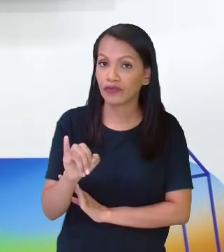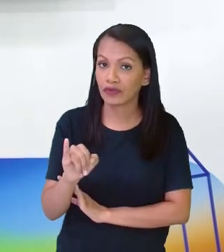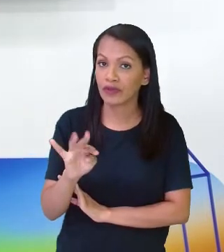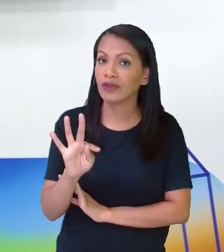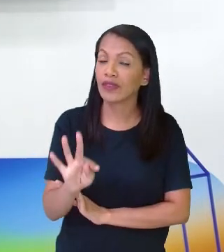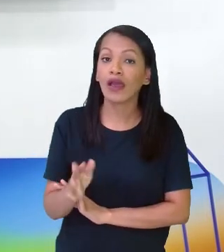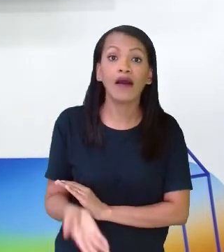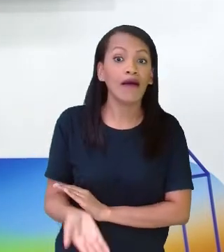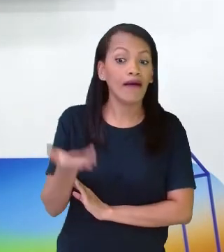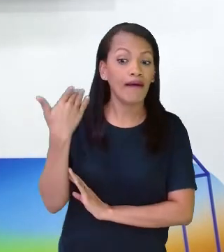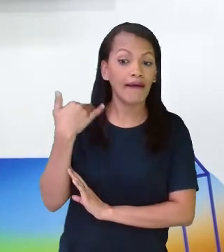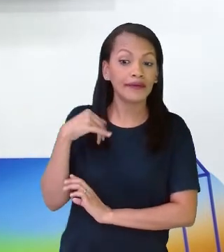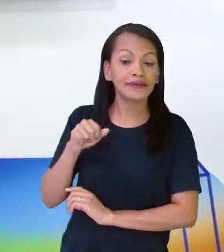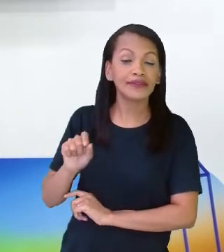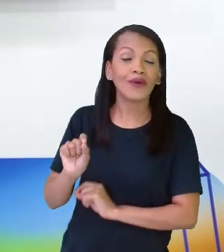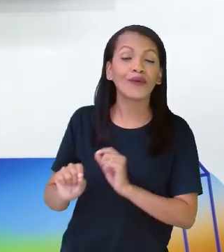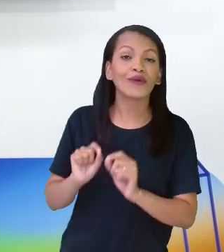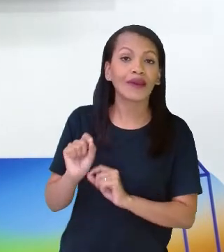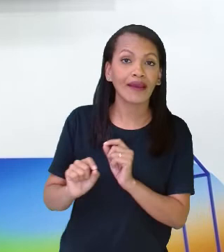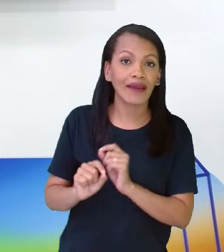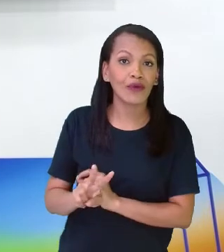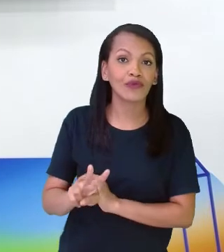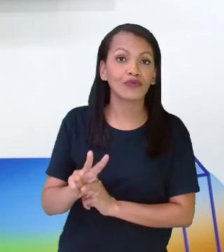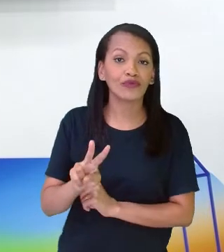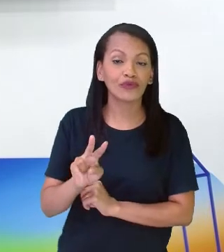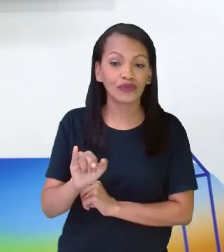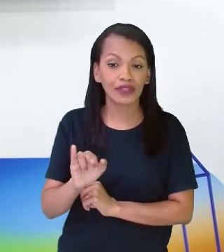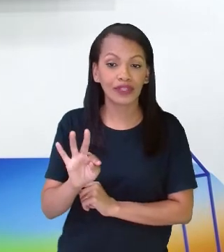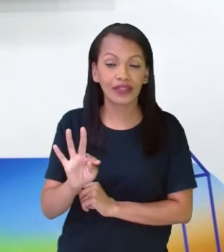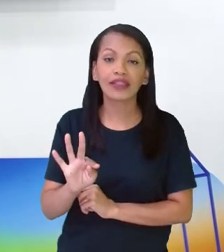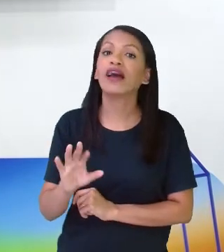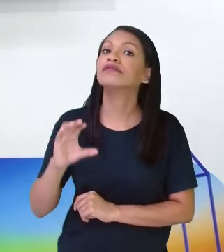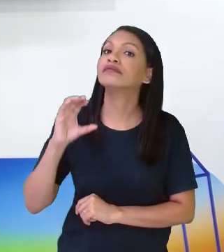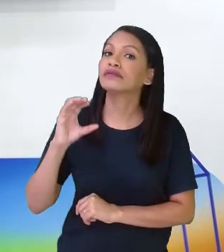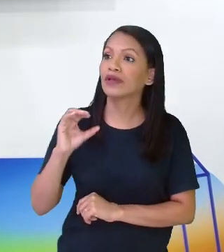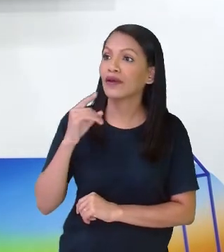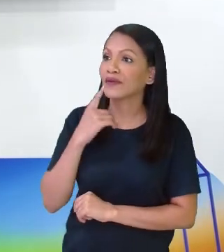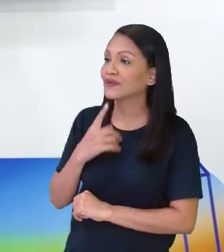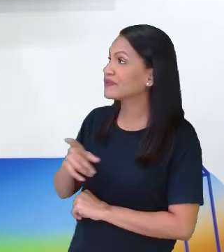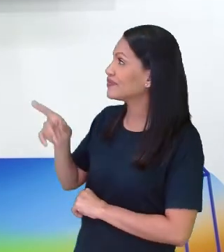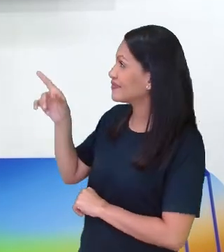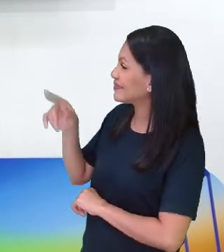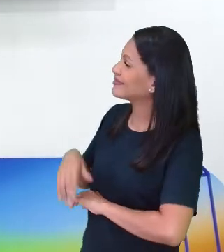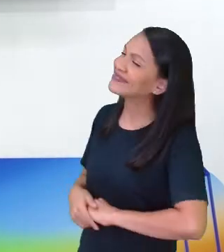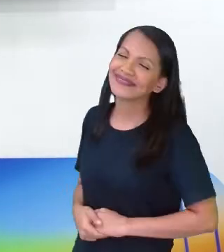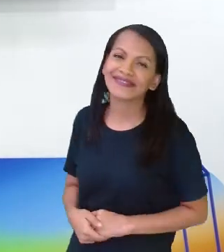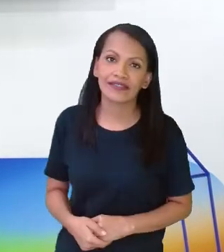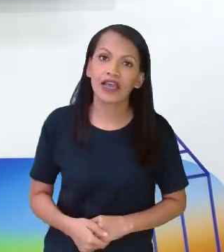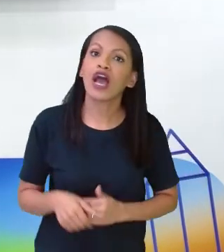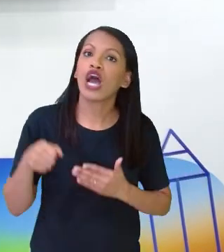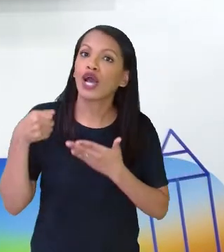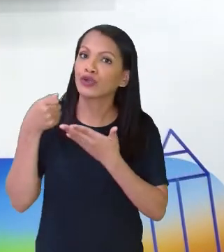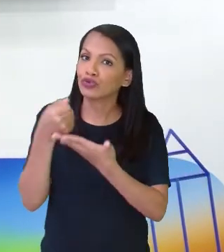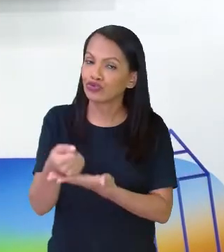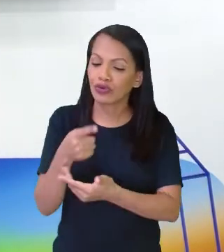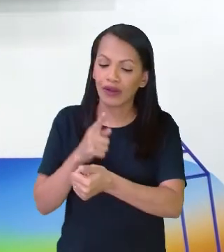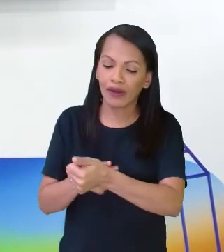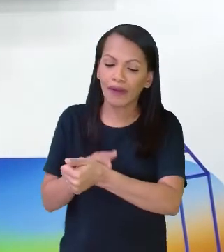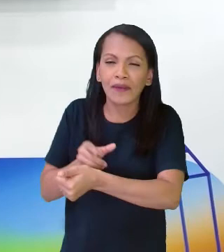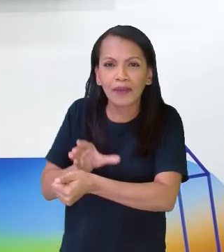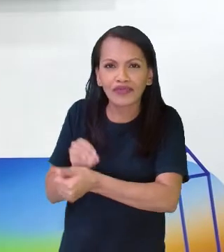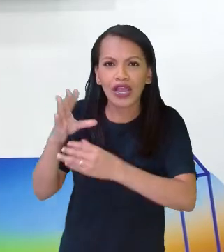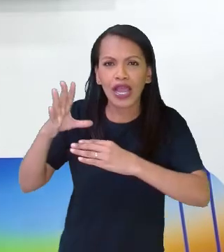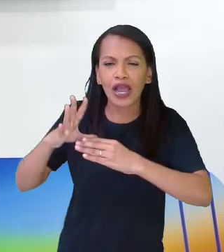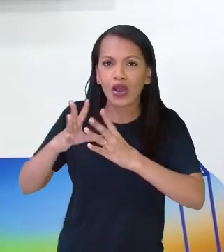Então, anterior, eu falei da vitamina C, produção de colágeno, ajuda na cicatrização. Então, letra